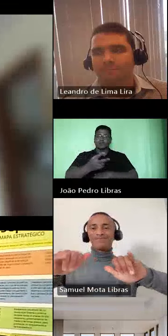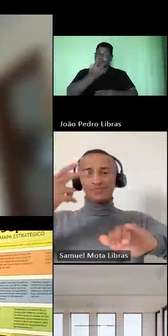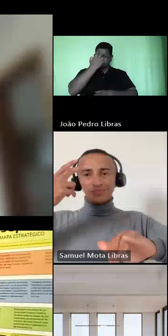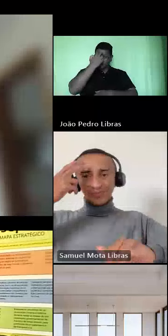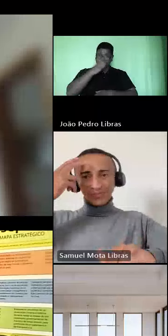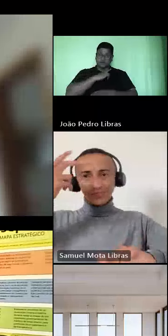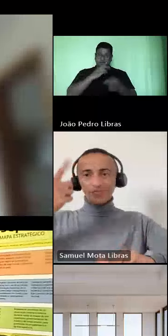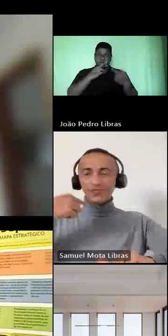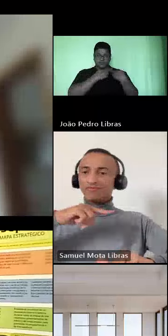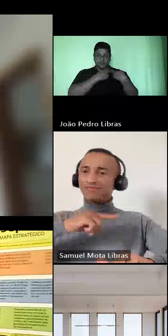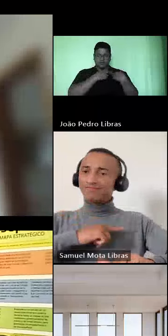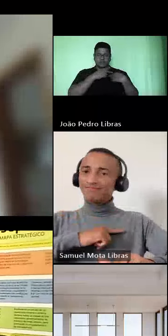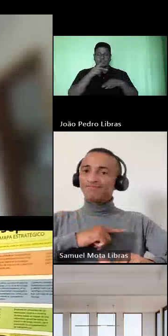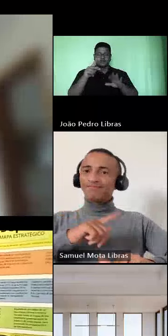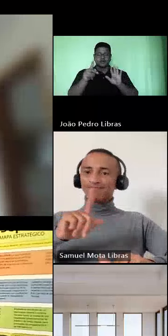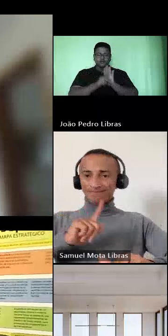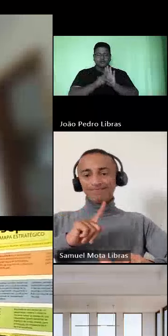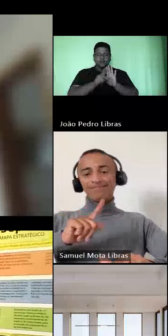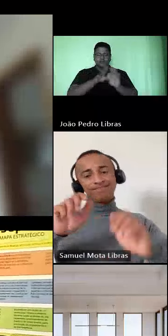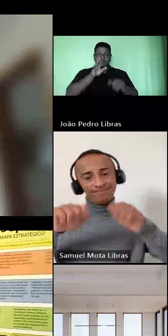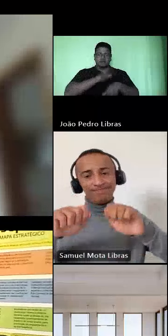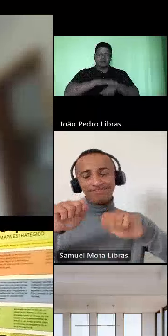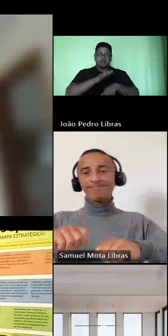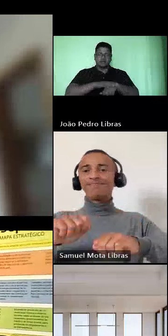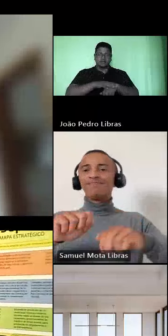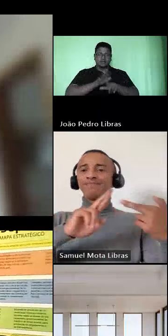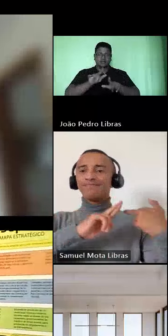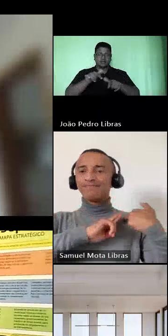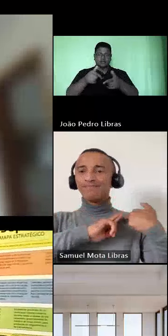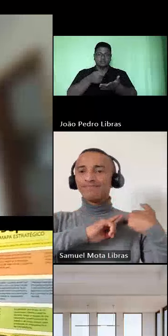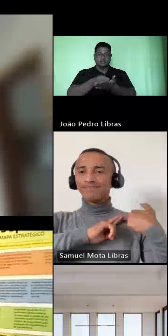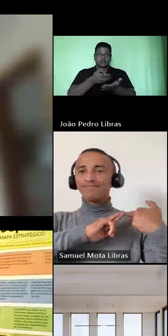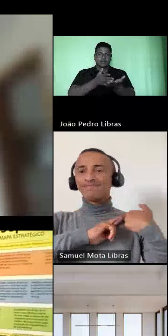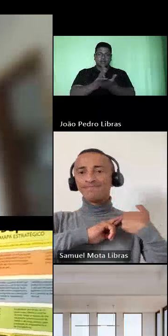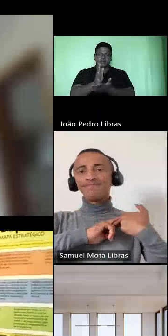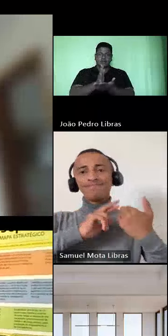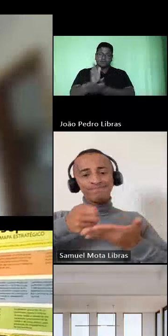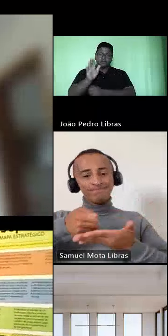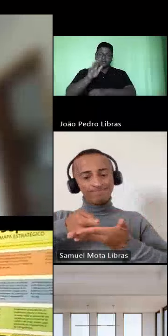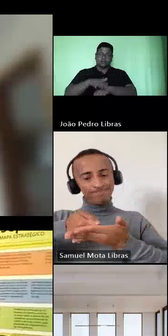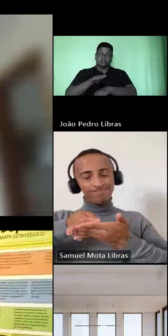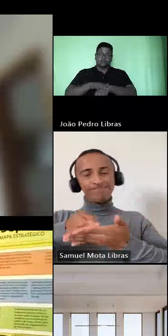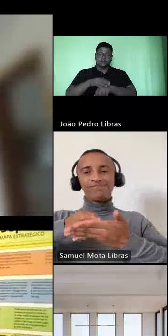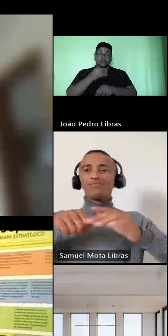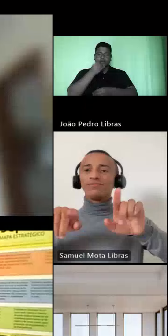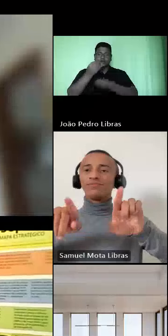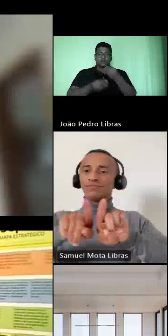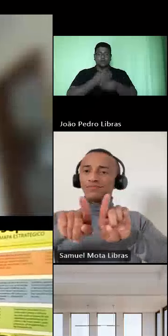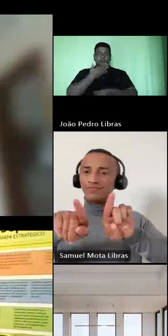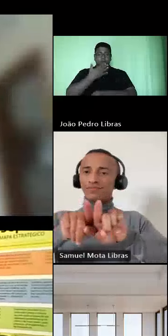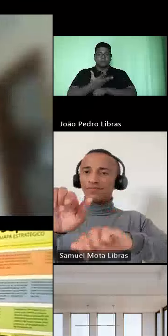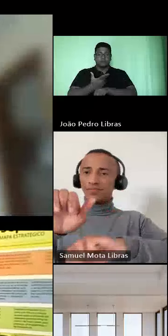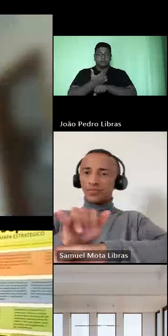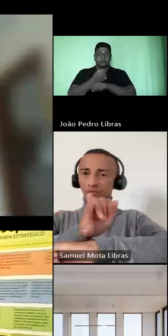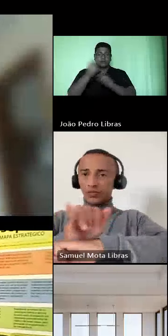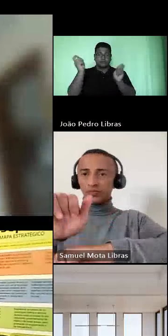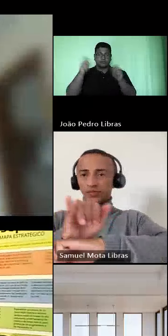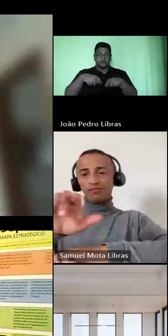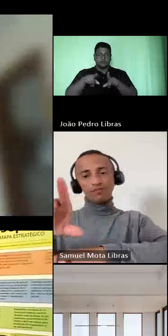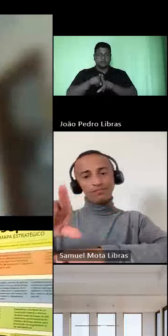responsabilidades a cumprir né a gente tem caminhos para exercê-las da melhor forma possível e e tem